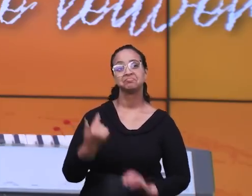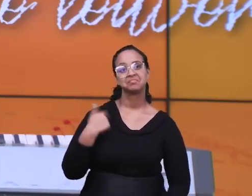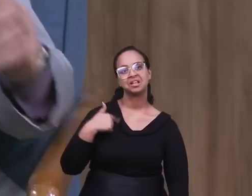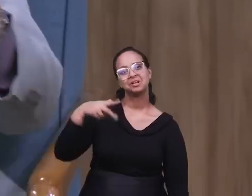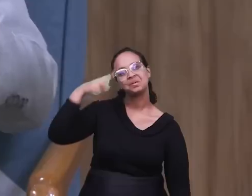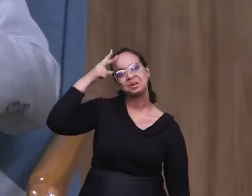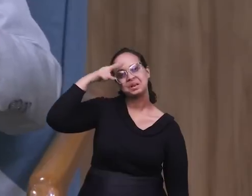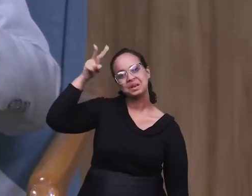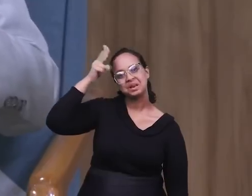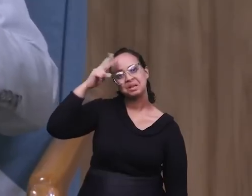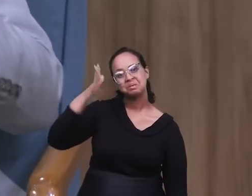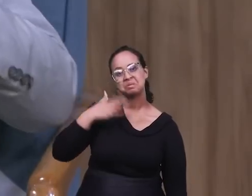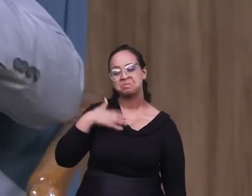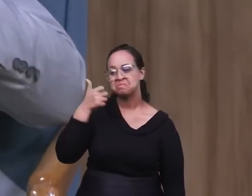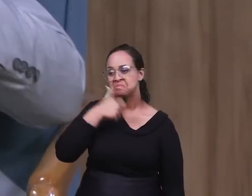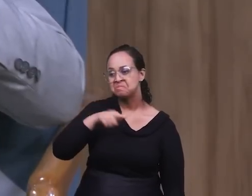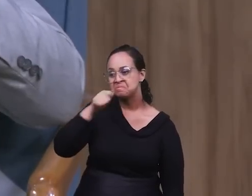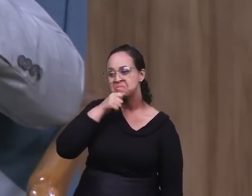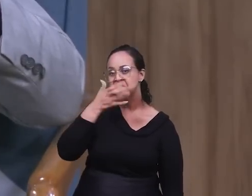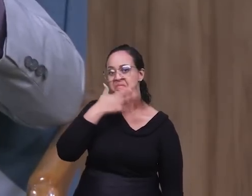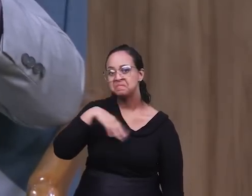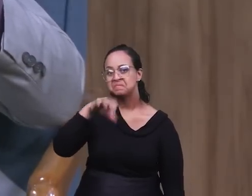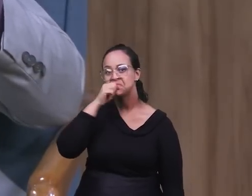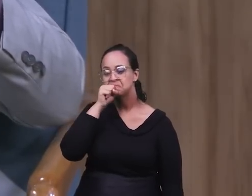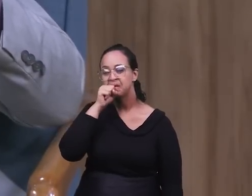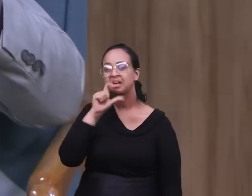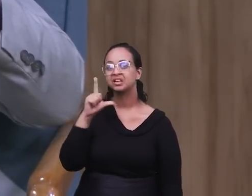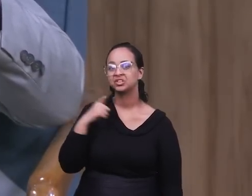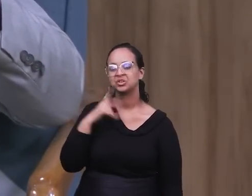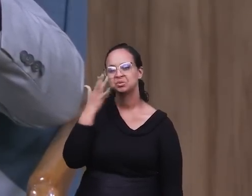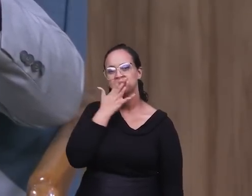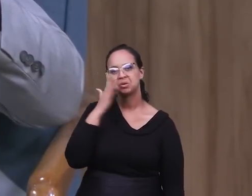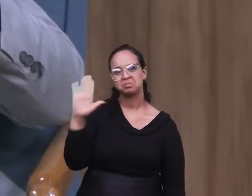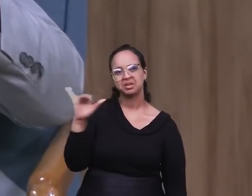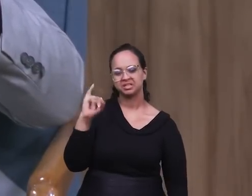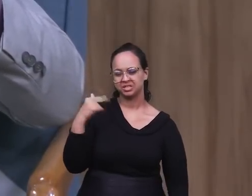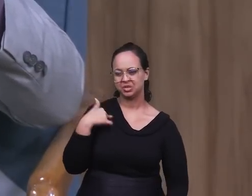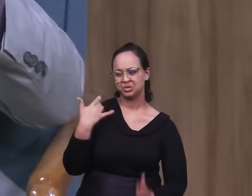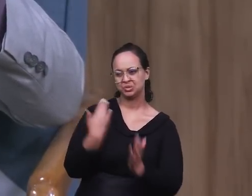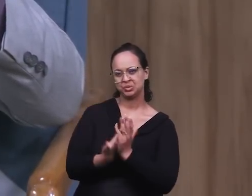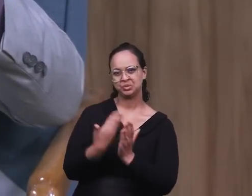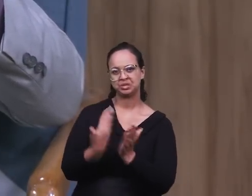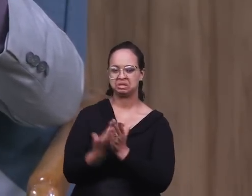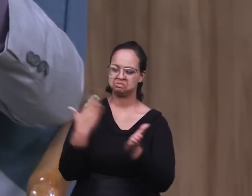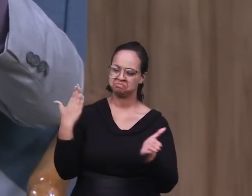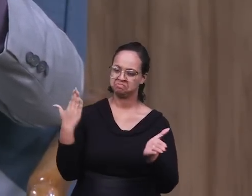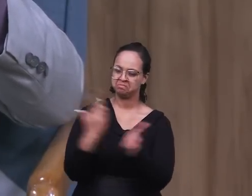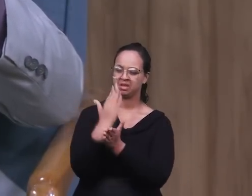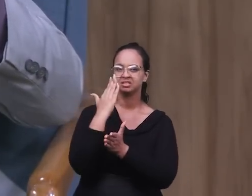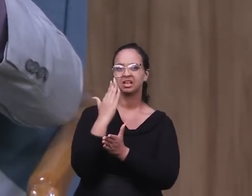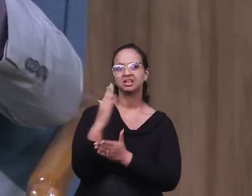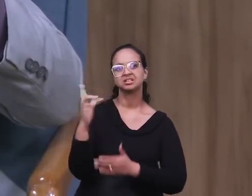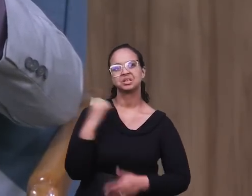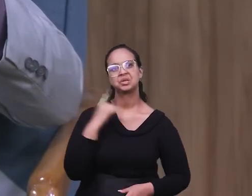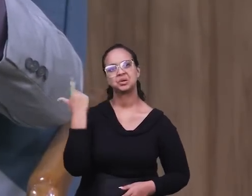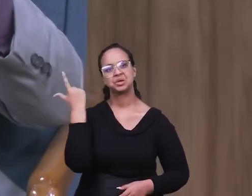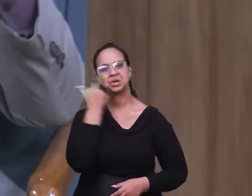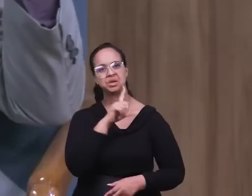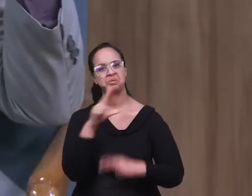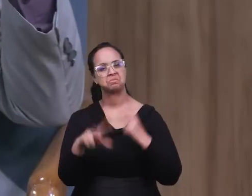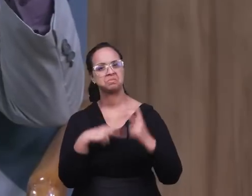Jesus. Eu me lembro de quando meus pais me faziam algumas promessas. Se eu estudasse, por exemplo, e passasse de